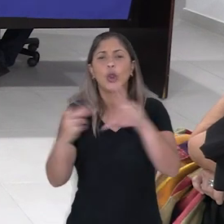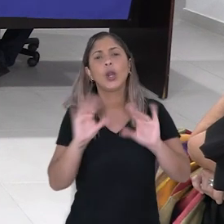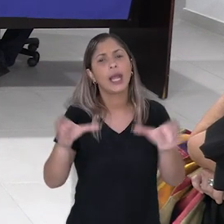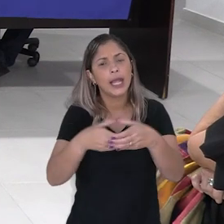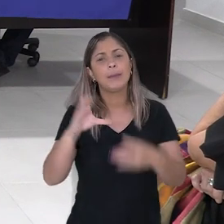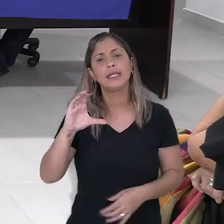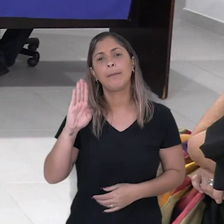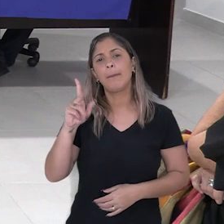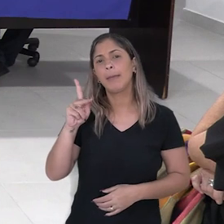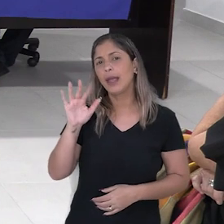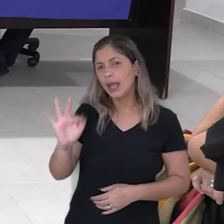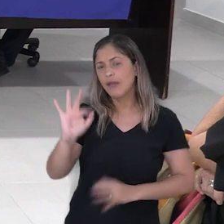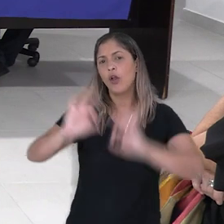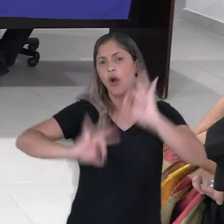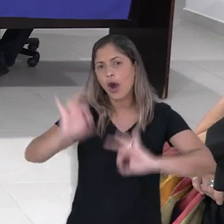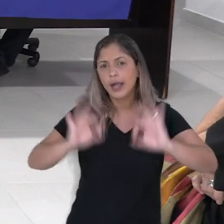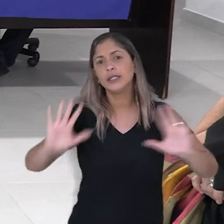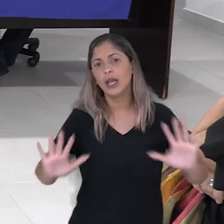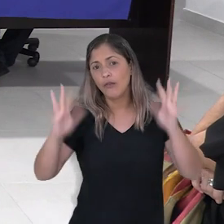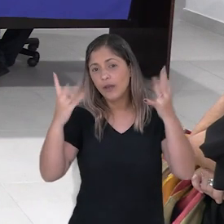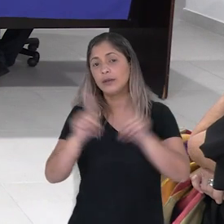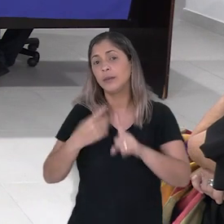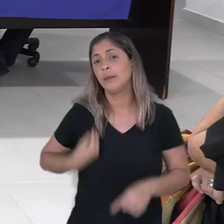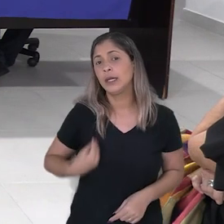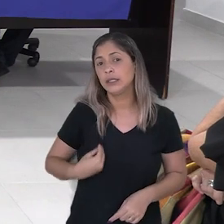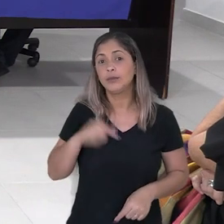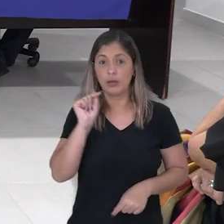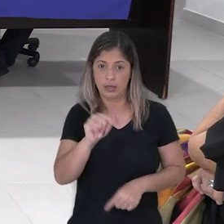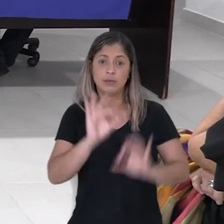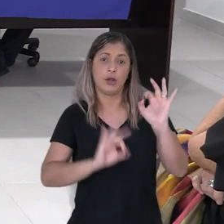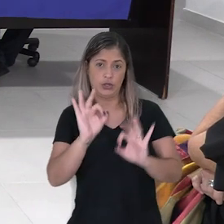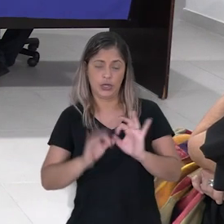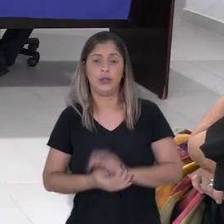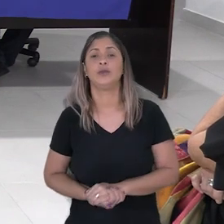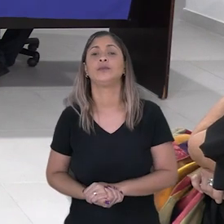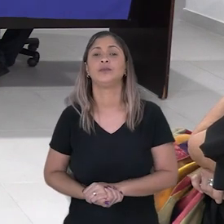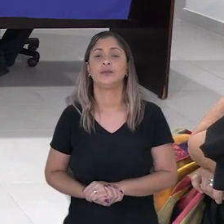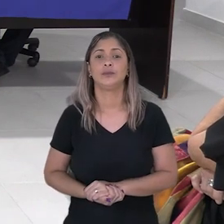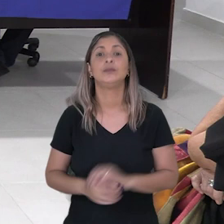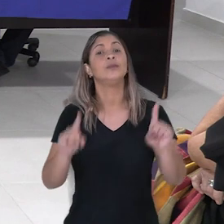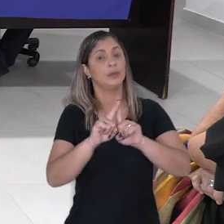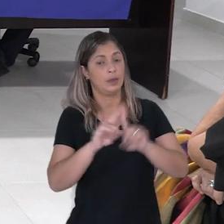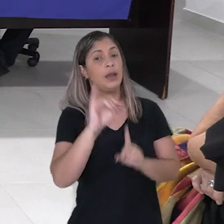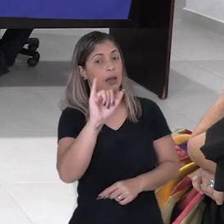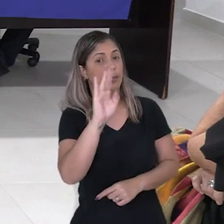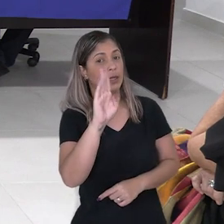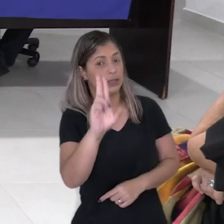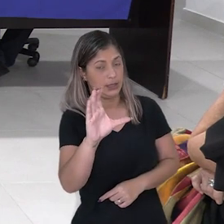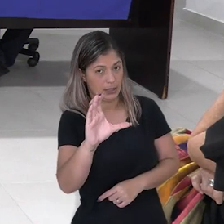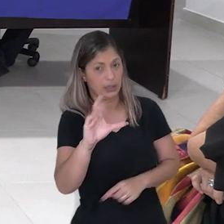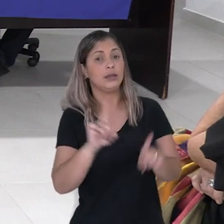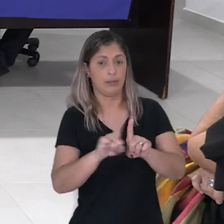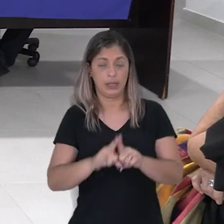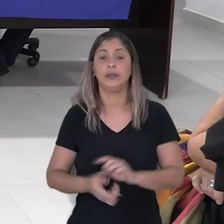do CBPF que organizaram esse evento e participaram desse projeto, ao Instituto Benjamin Constant, aqui